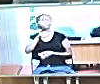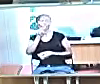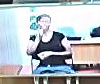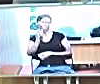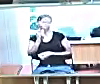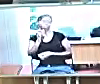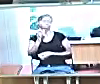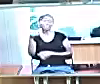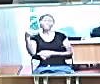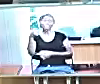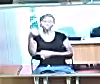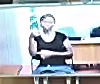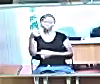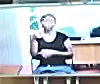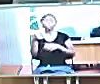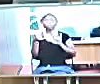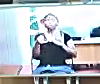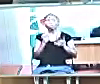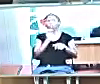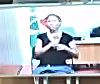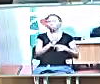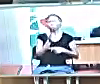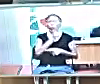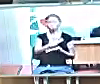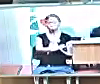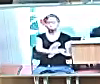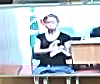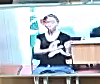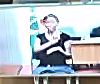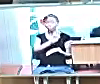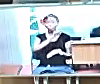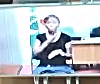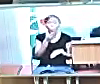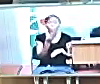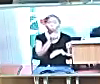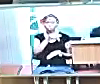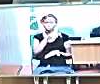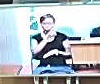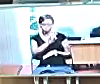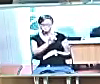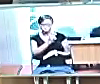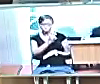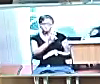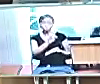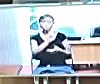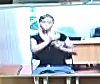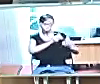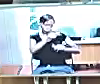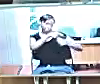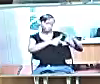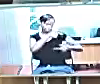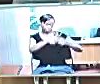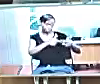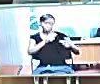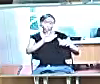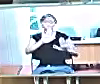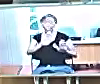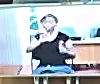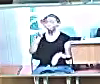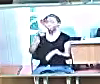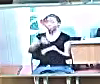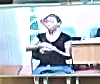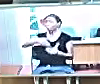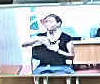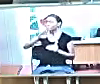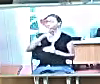arrecadou 5 bilhões e meio com a contribuição daqueles que estão na ativa mas pagou mais de 22 bilhões de reais